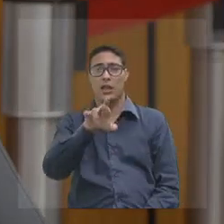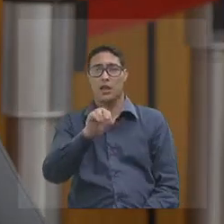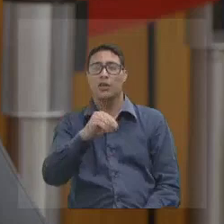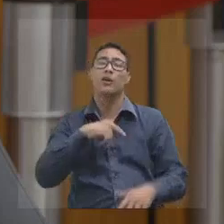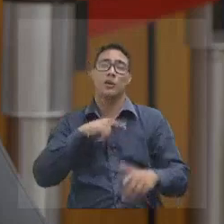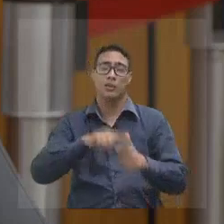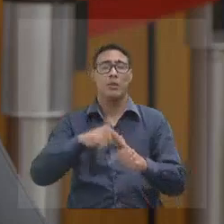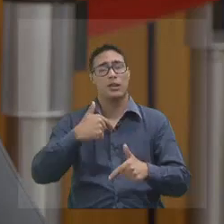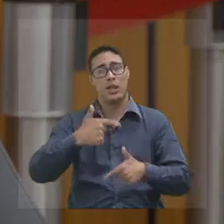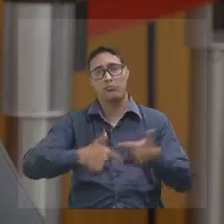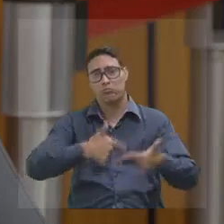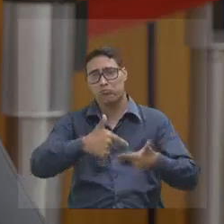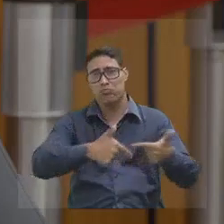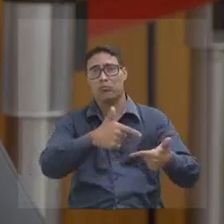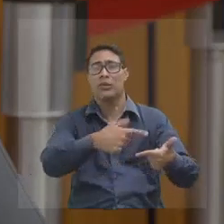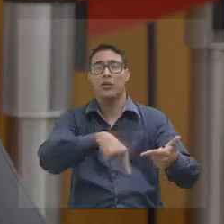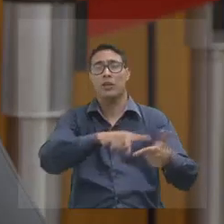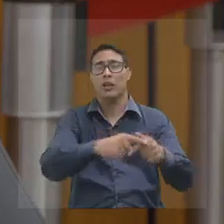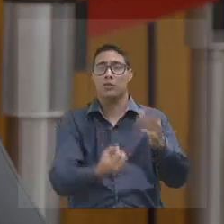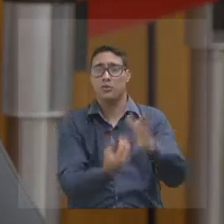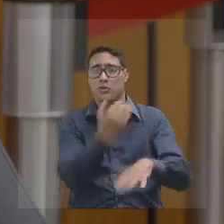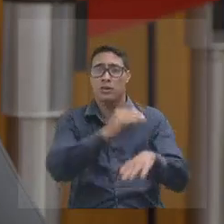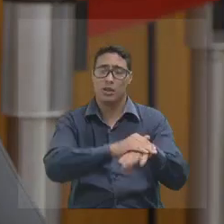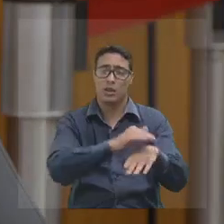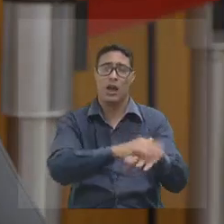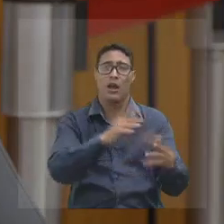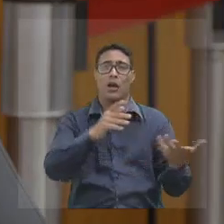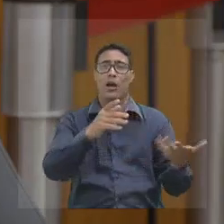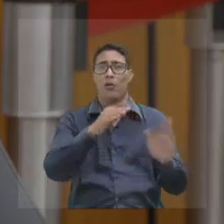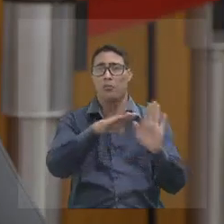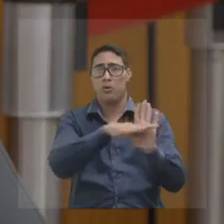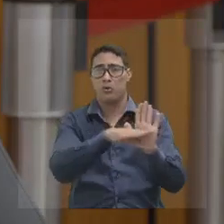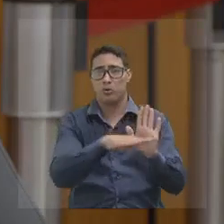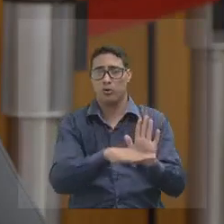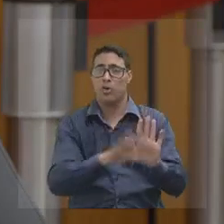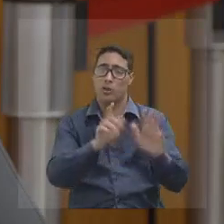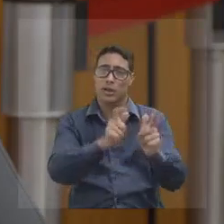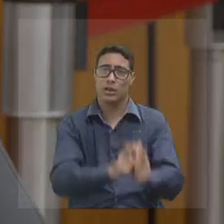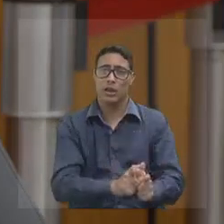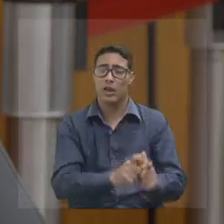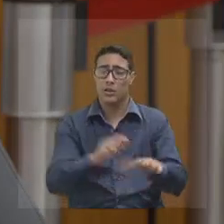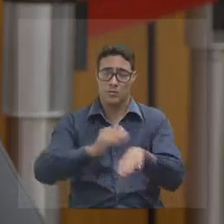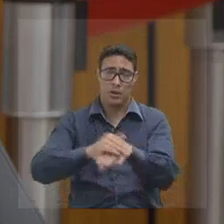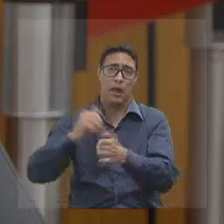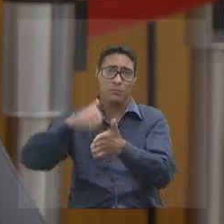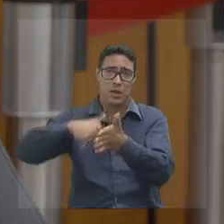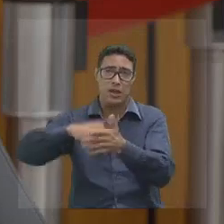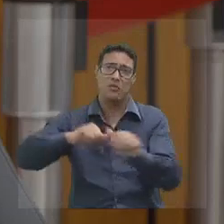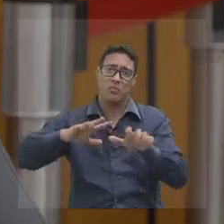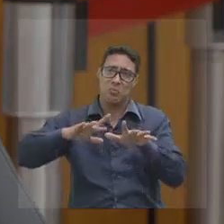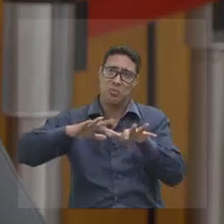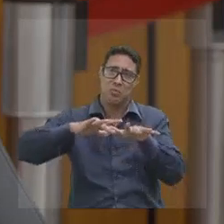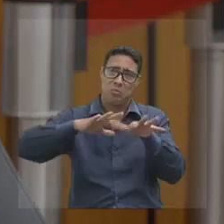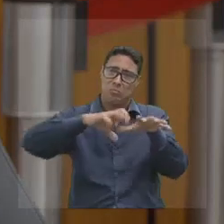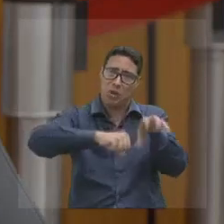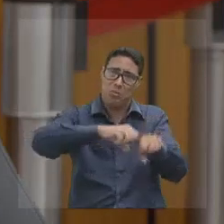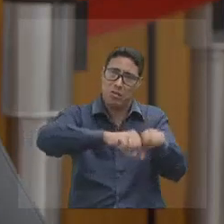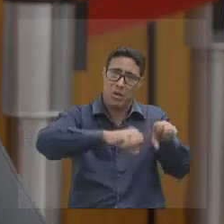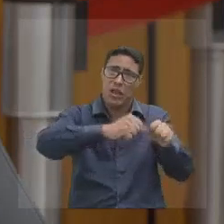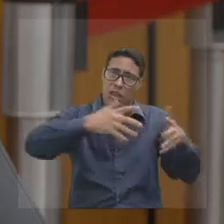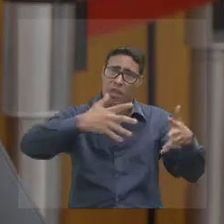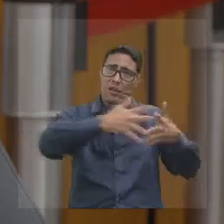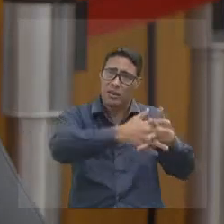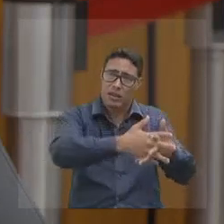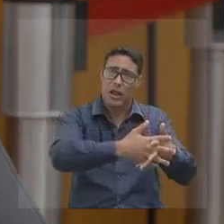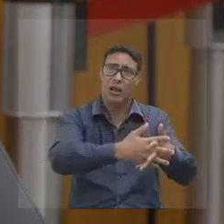nesse tipo de construir protocolo porque tem áreas que por exemplo avançam a mineração impactam de forma objetiva